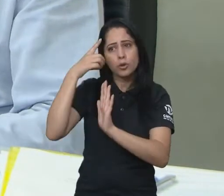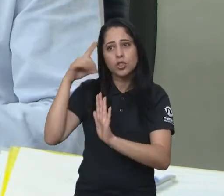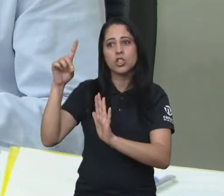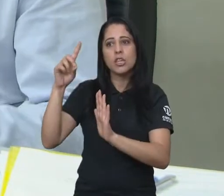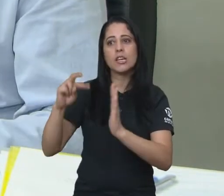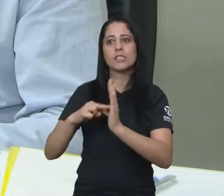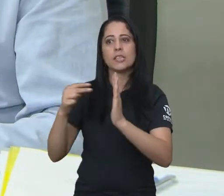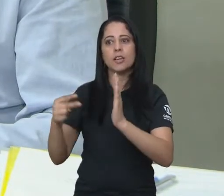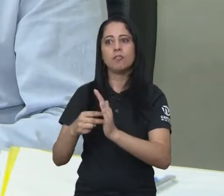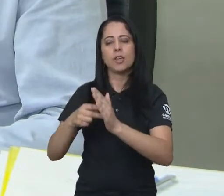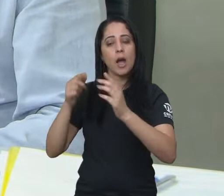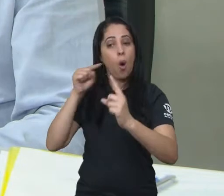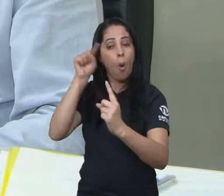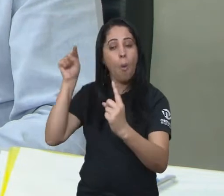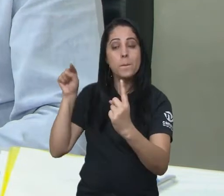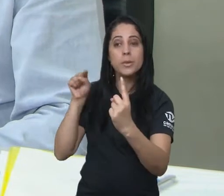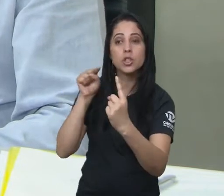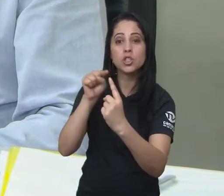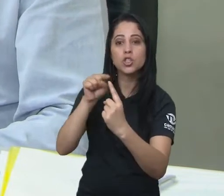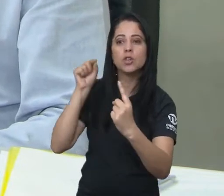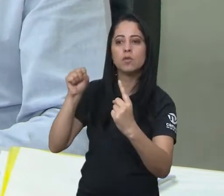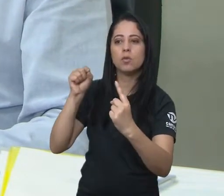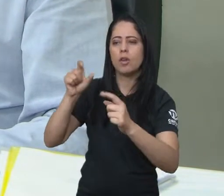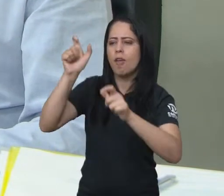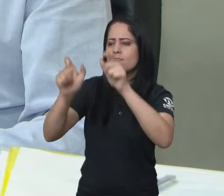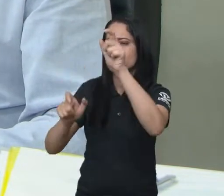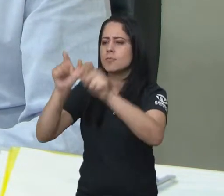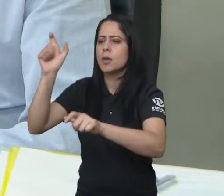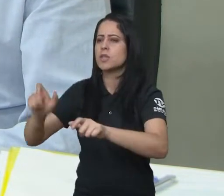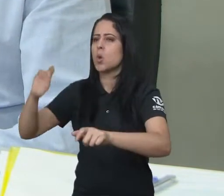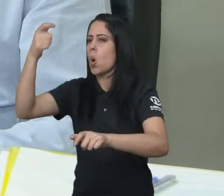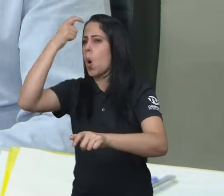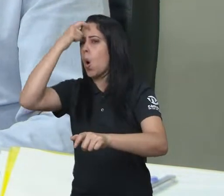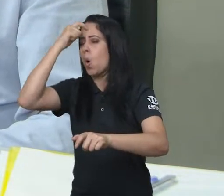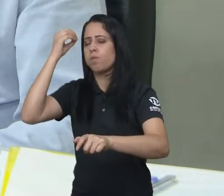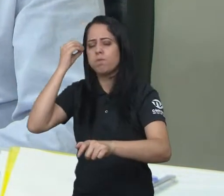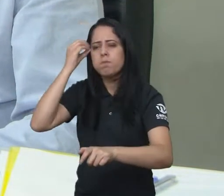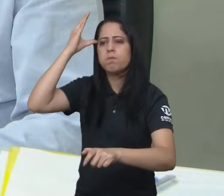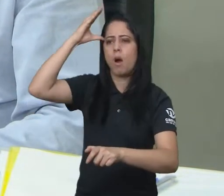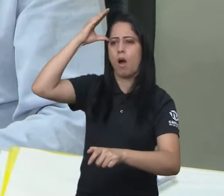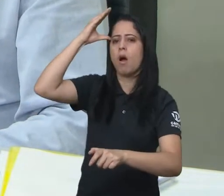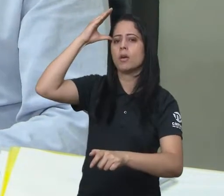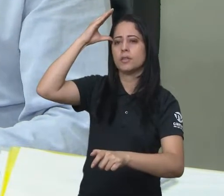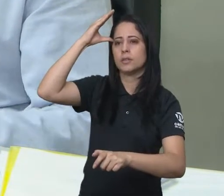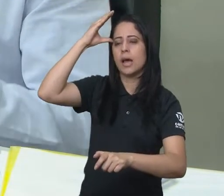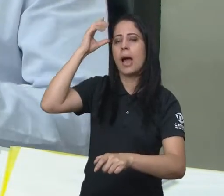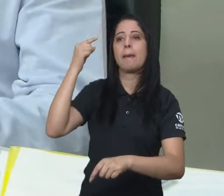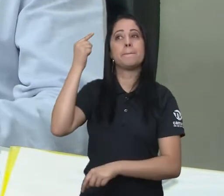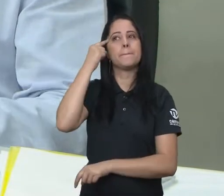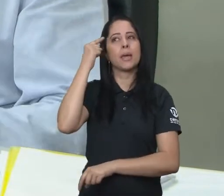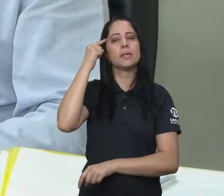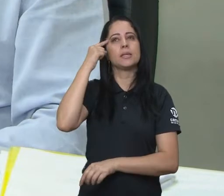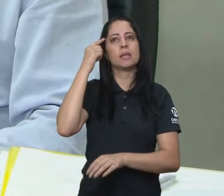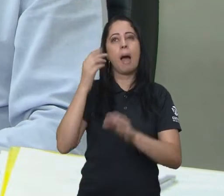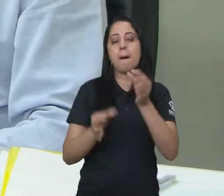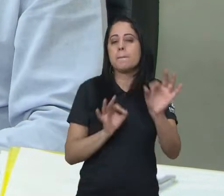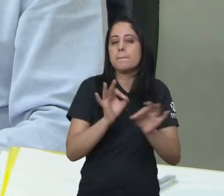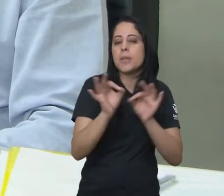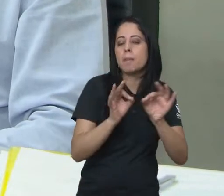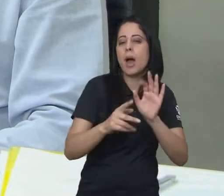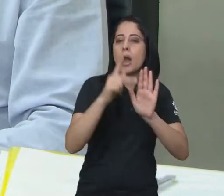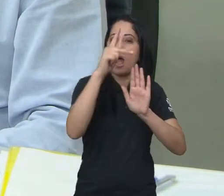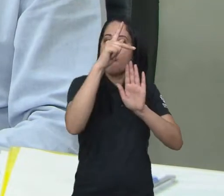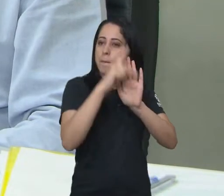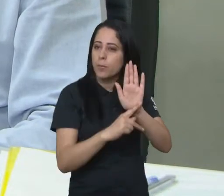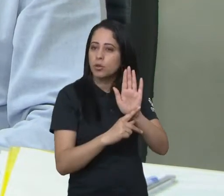fica evidente para todos e nos ajuda na conscientização. E nos ajuda a apresentarmos projetos, as pessoas ficam